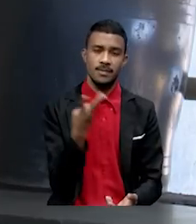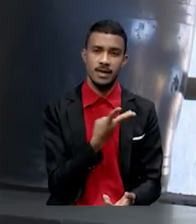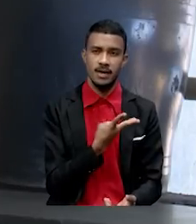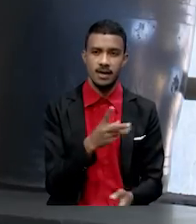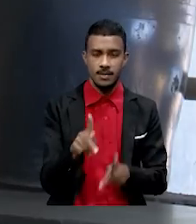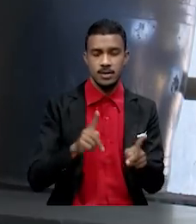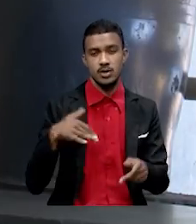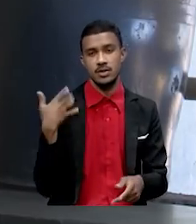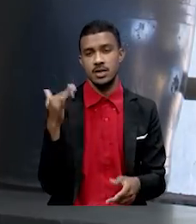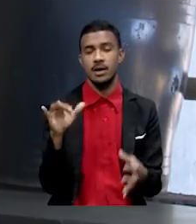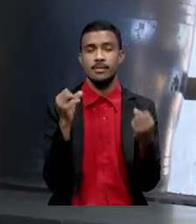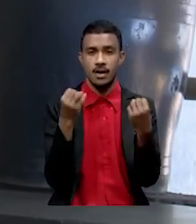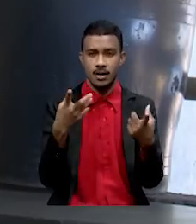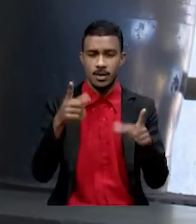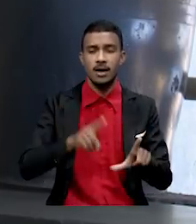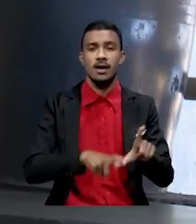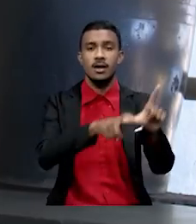manco, alai bai mani rai.